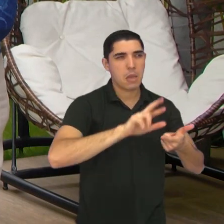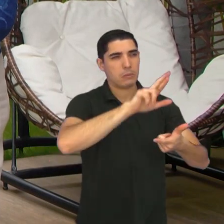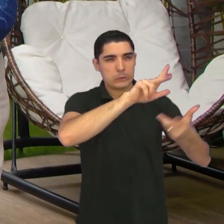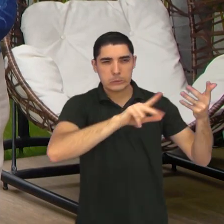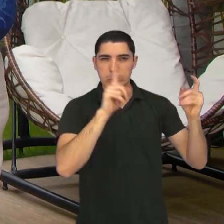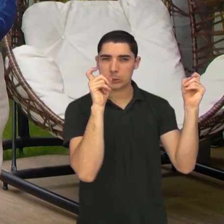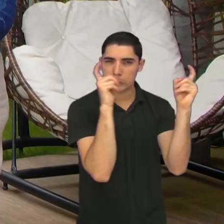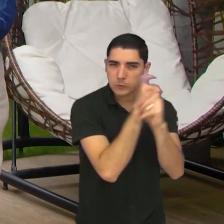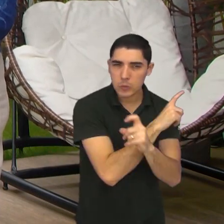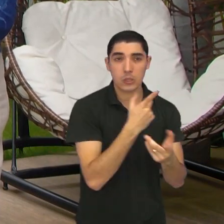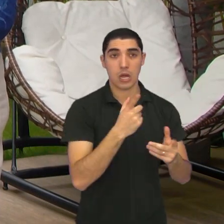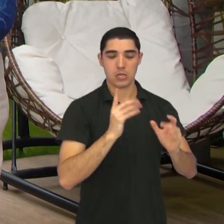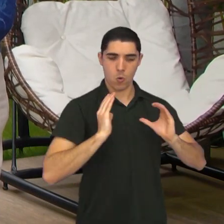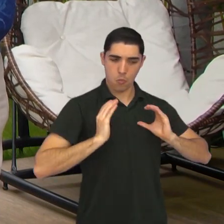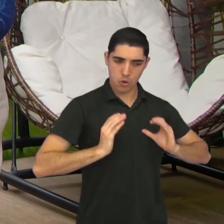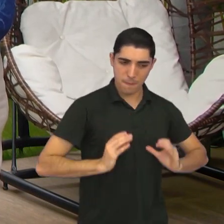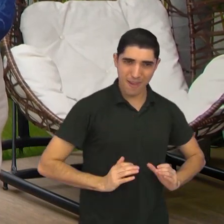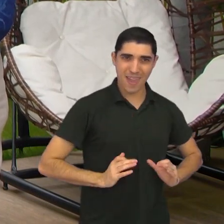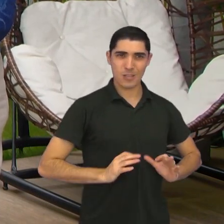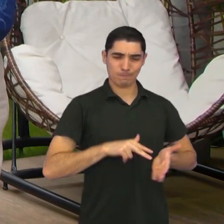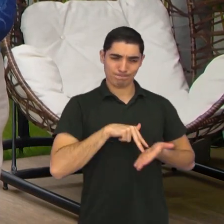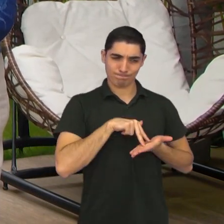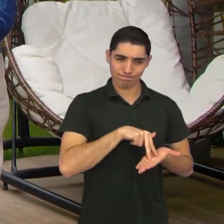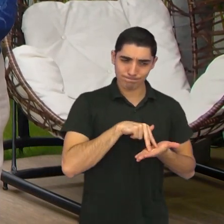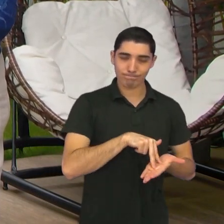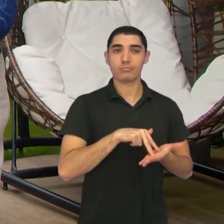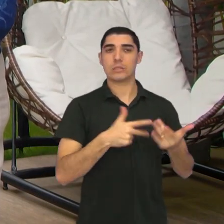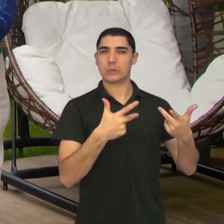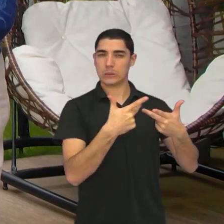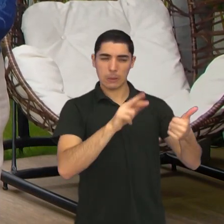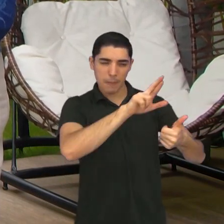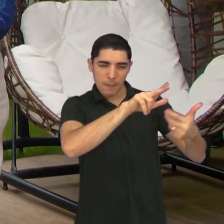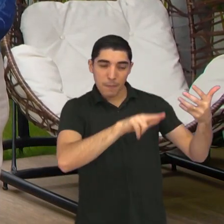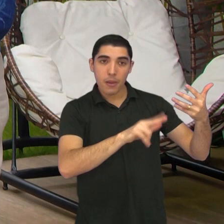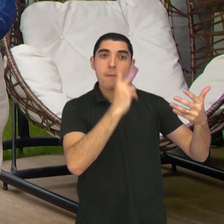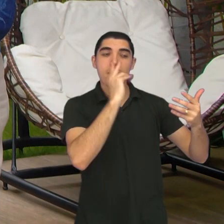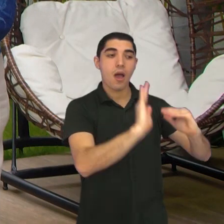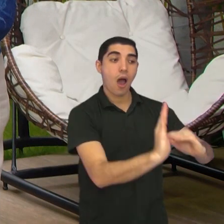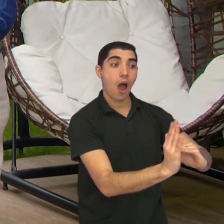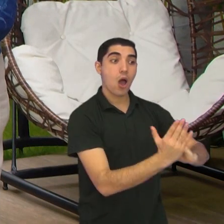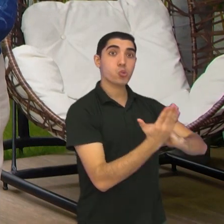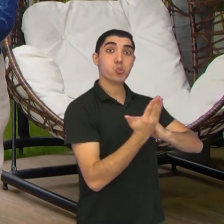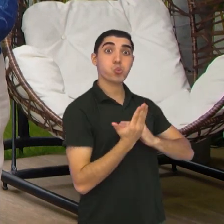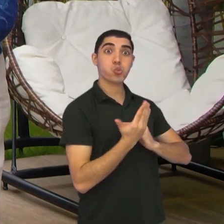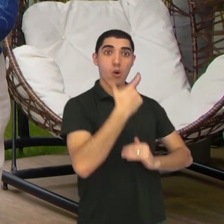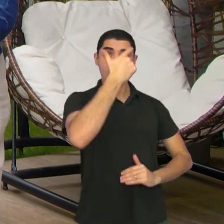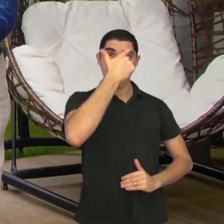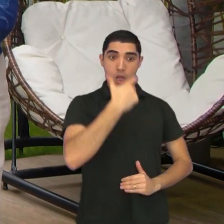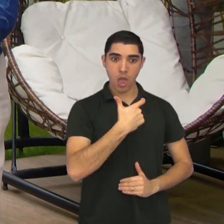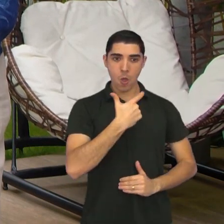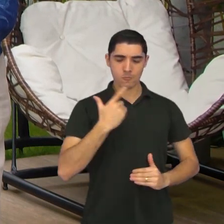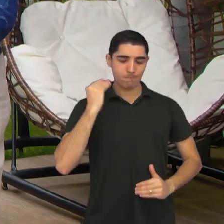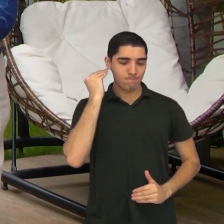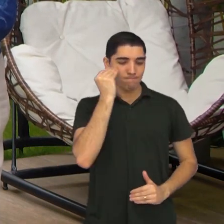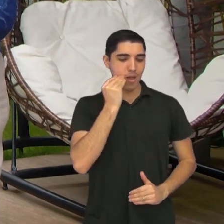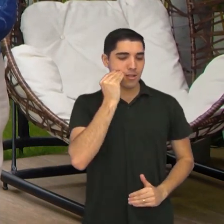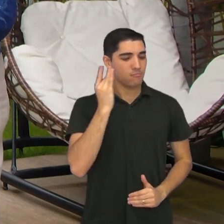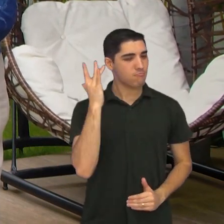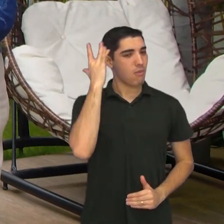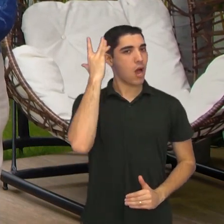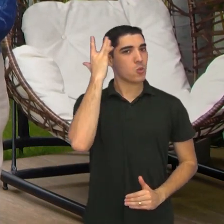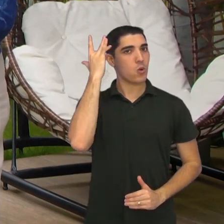balé clássico, a disciplina, a resiliência, foram determinantes para eu aguentar